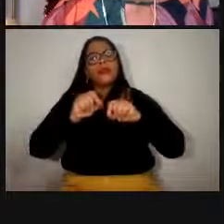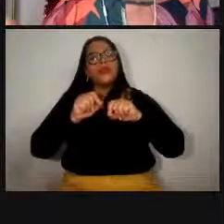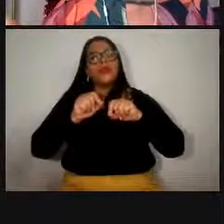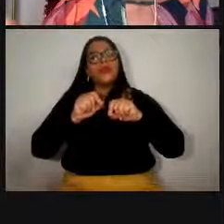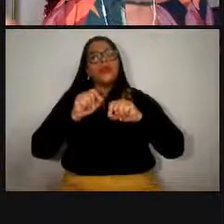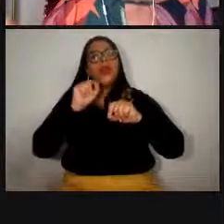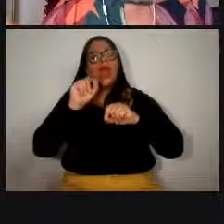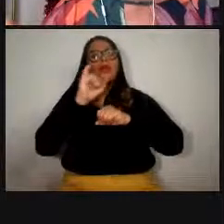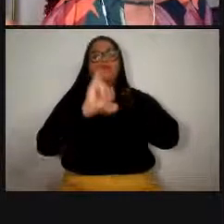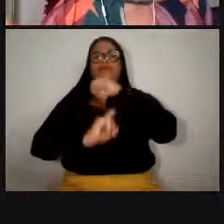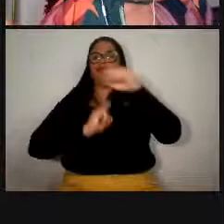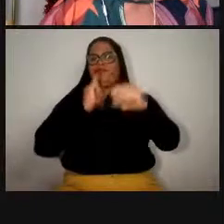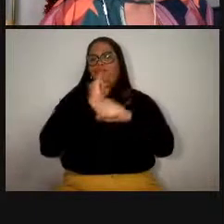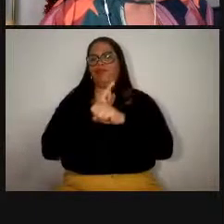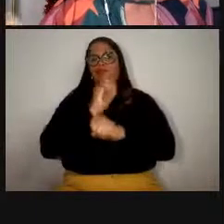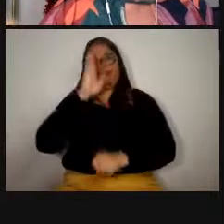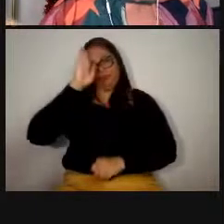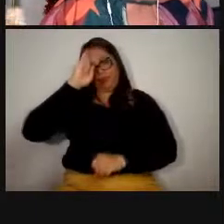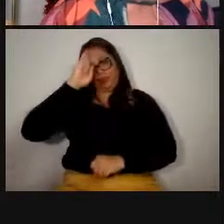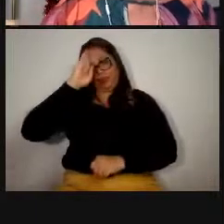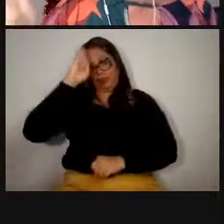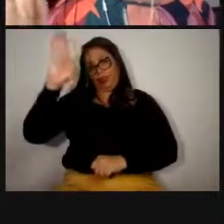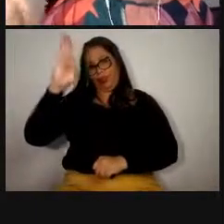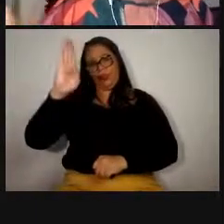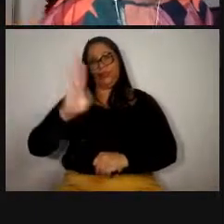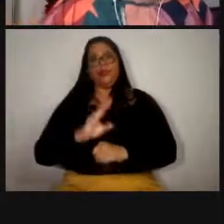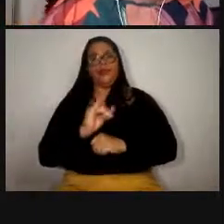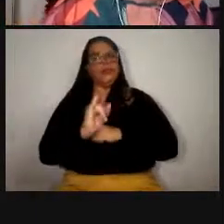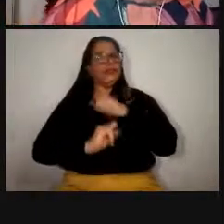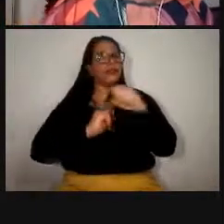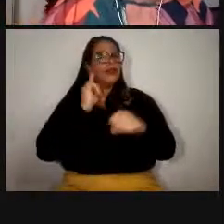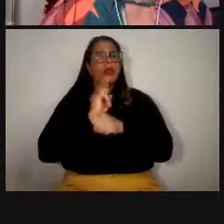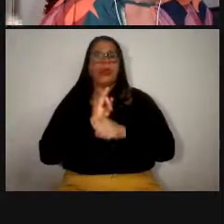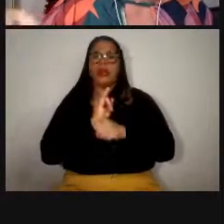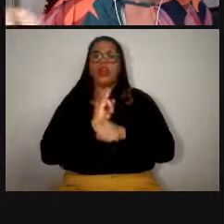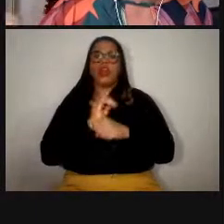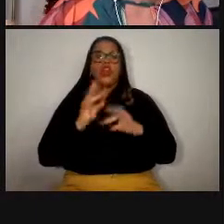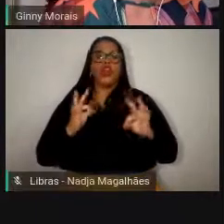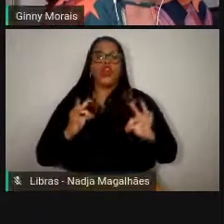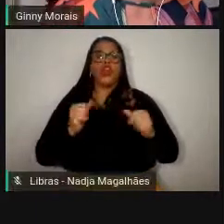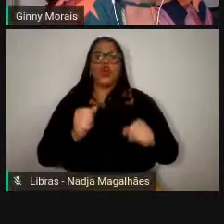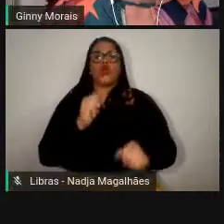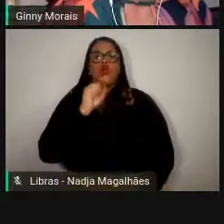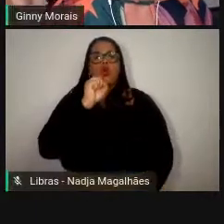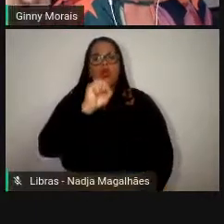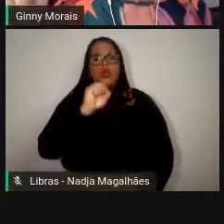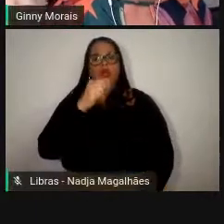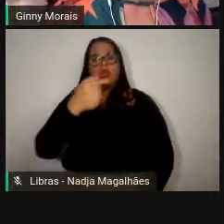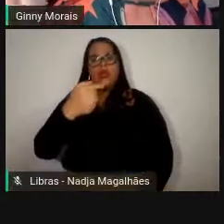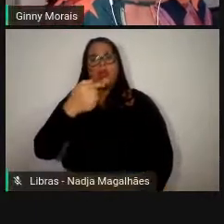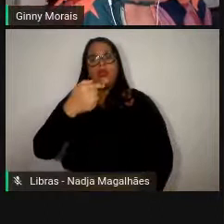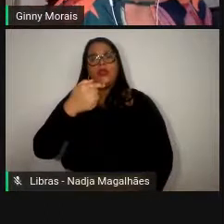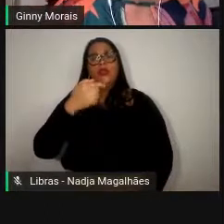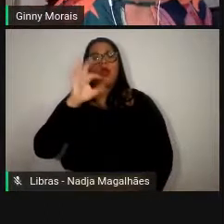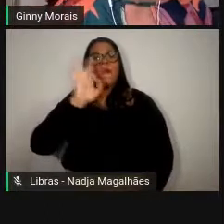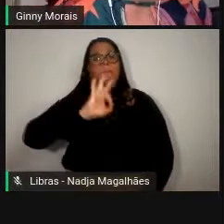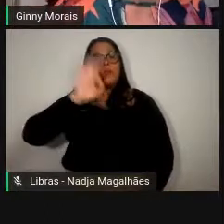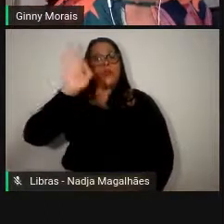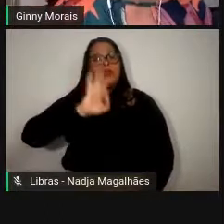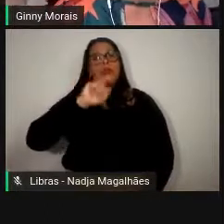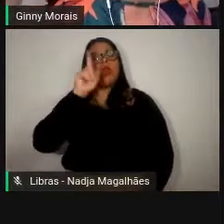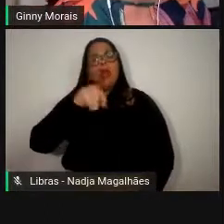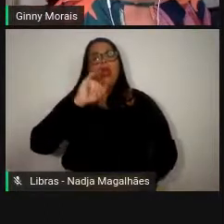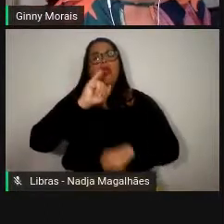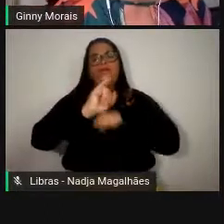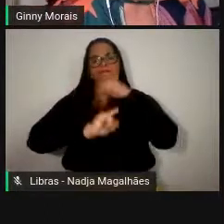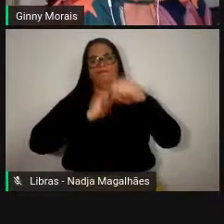é pela internet. A maior parte das casas legislativas, são 87%, transmite via internet. E aí,